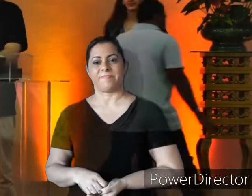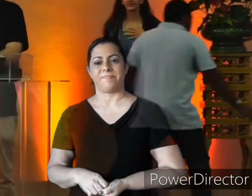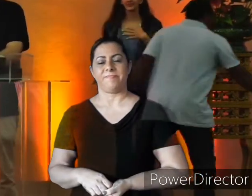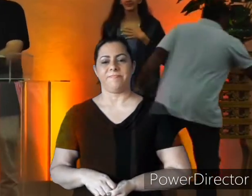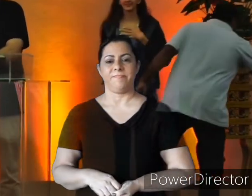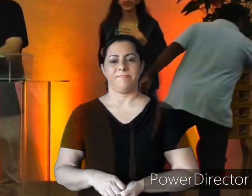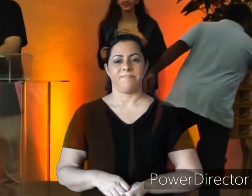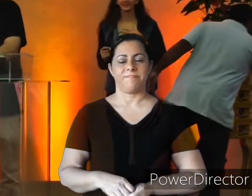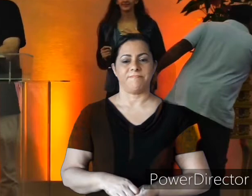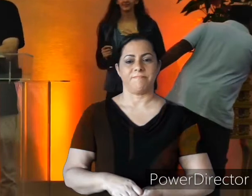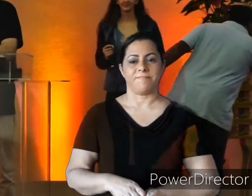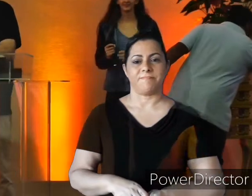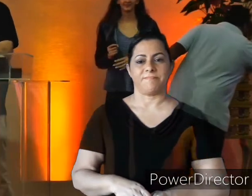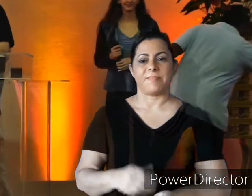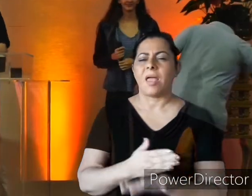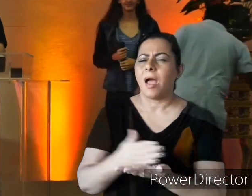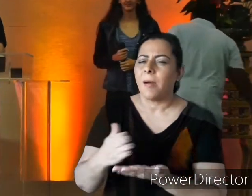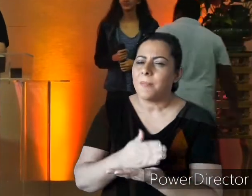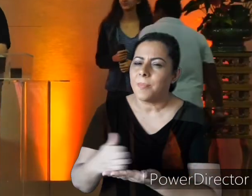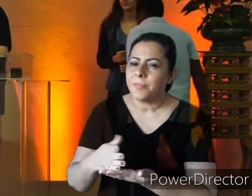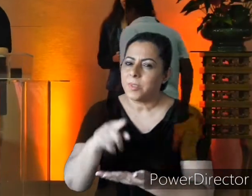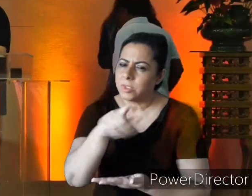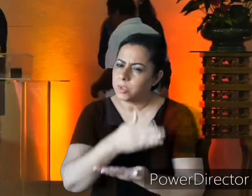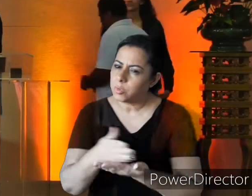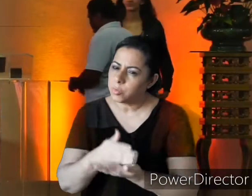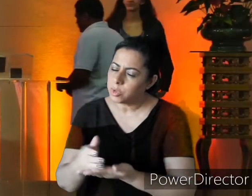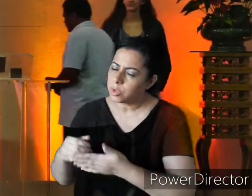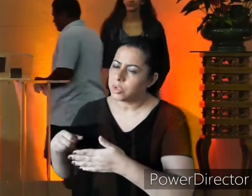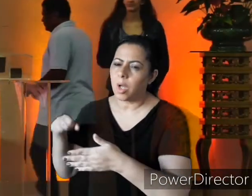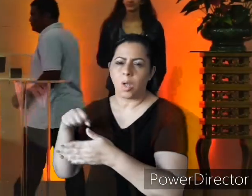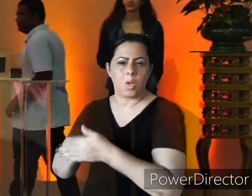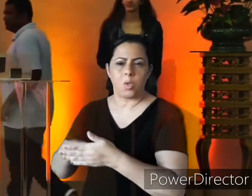em nome de Jesus.